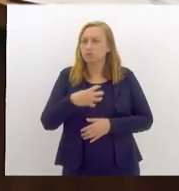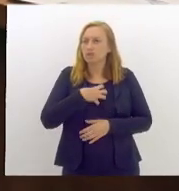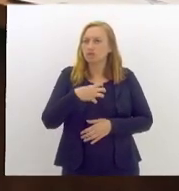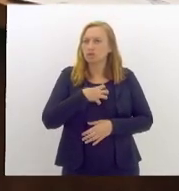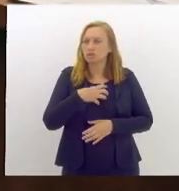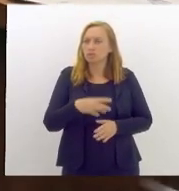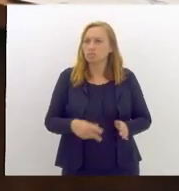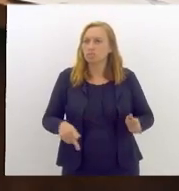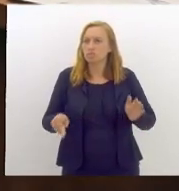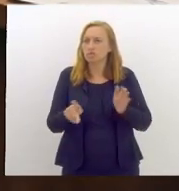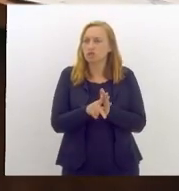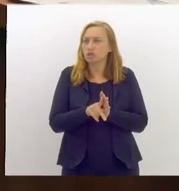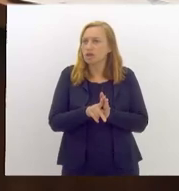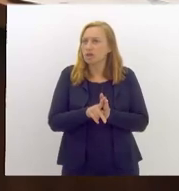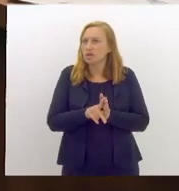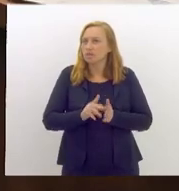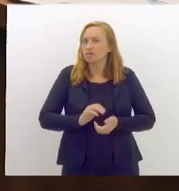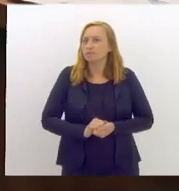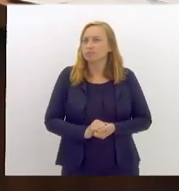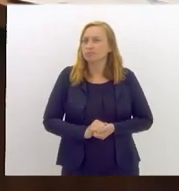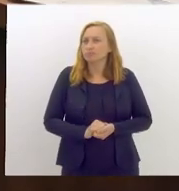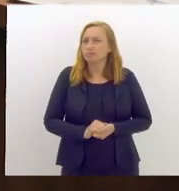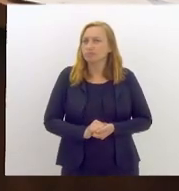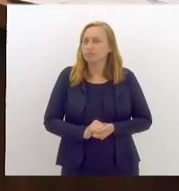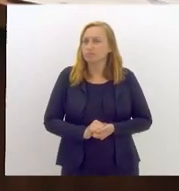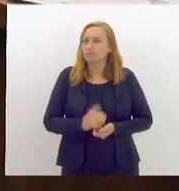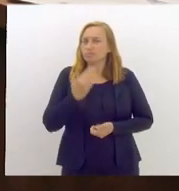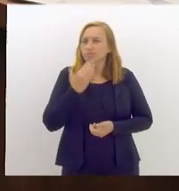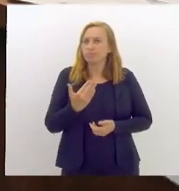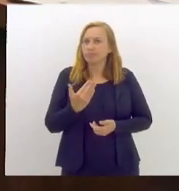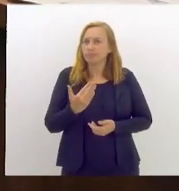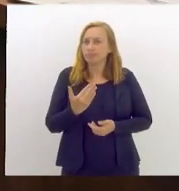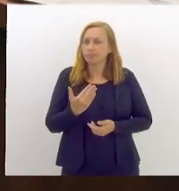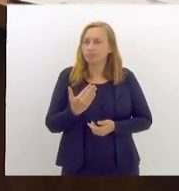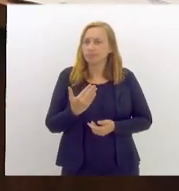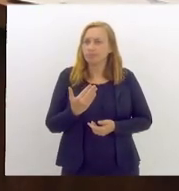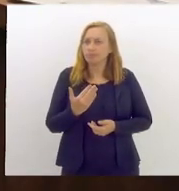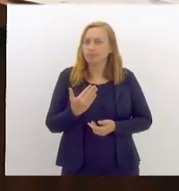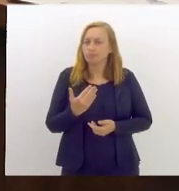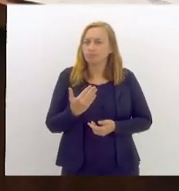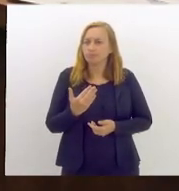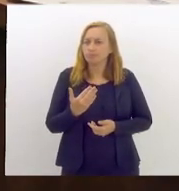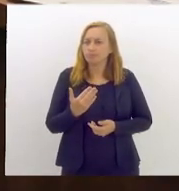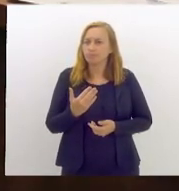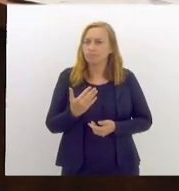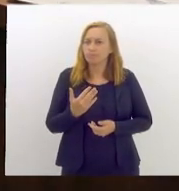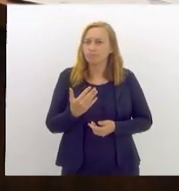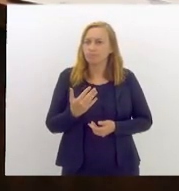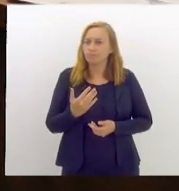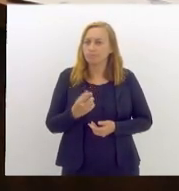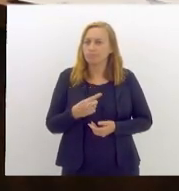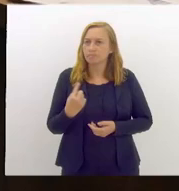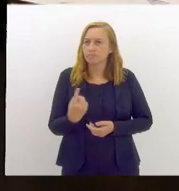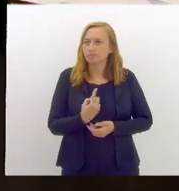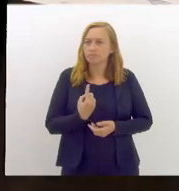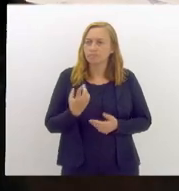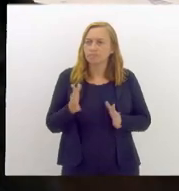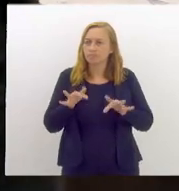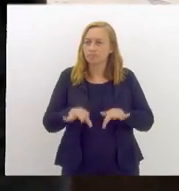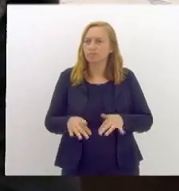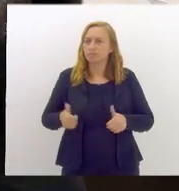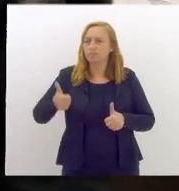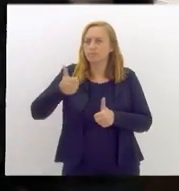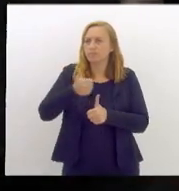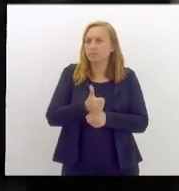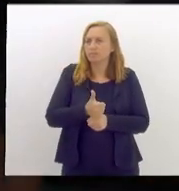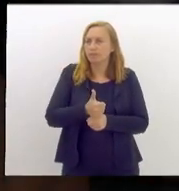projeto pedindo a vossa excelência que nós estaríamos concluindo por